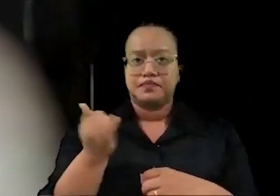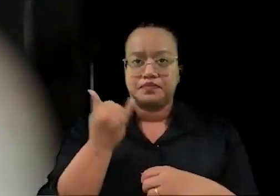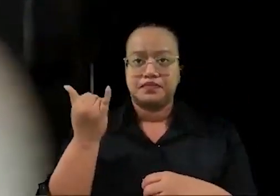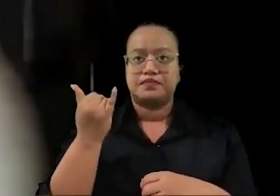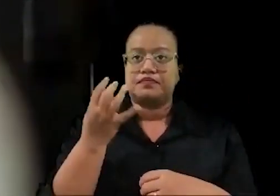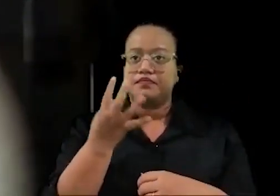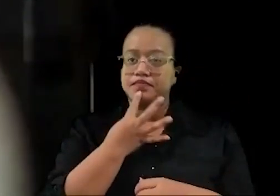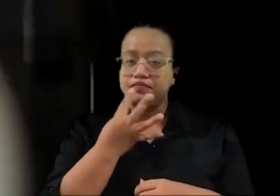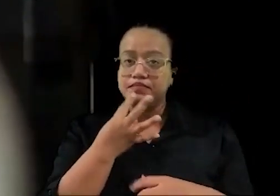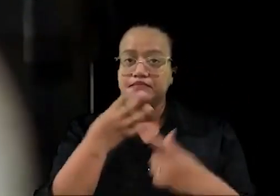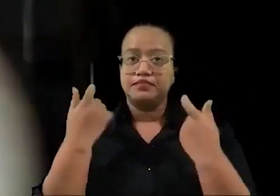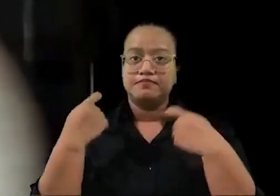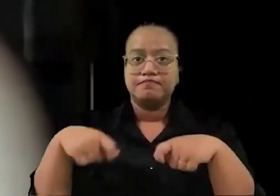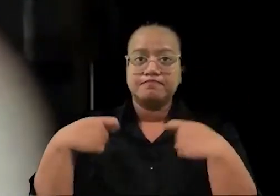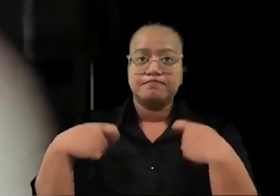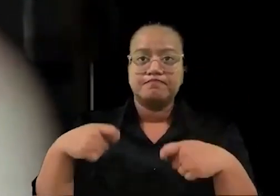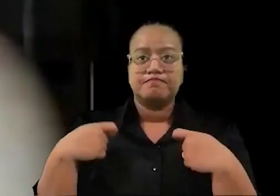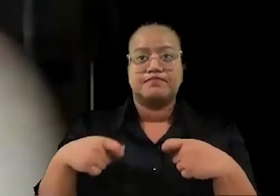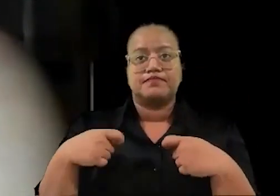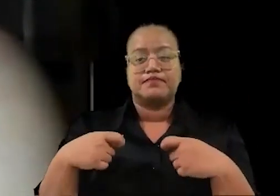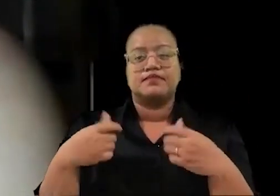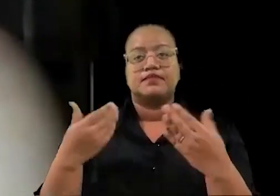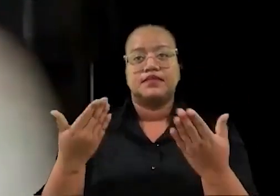e daí expor